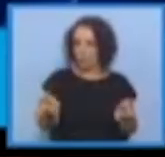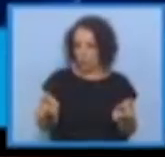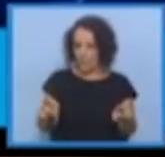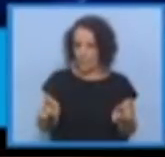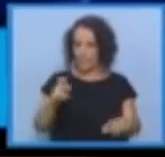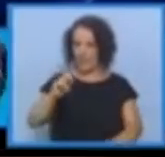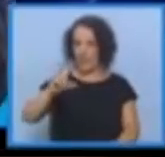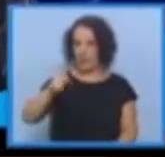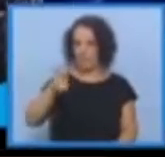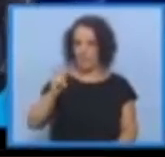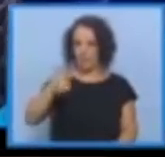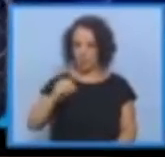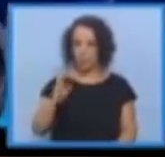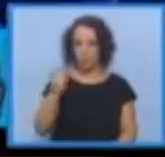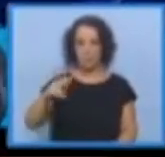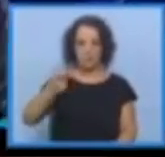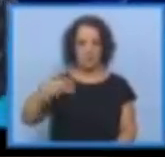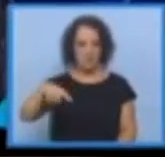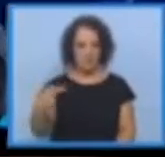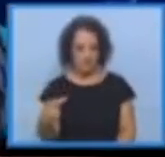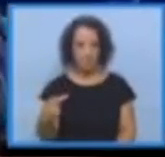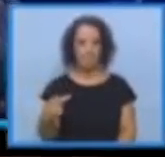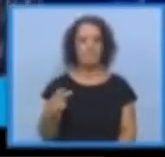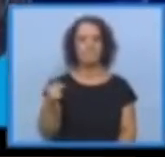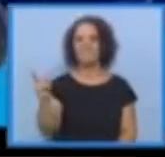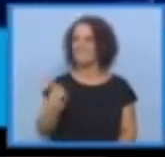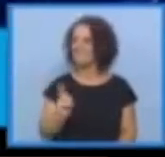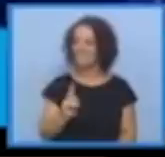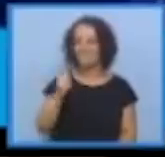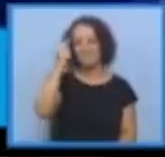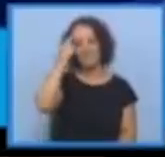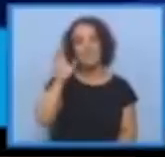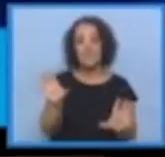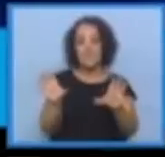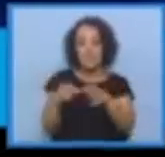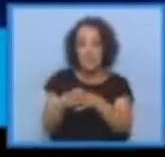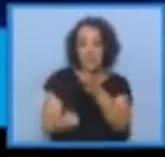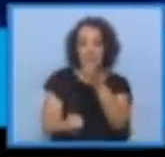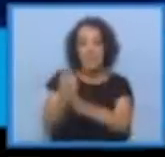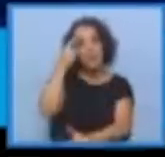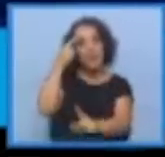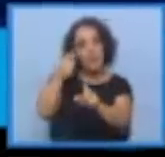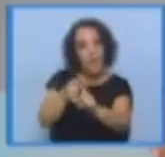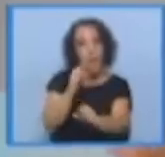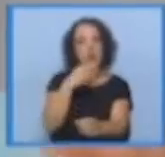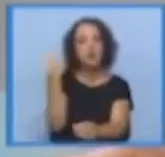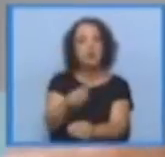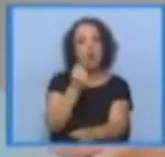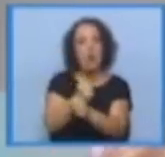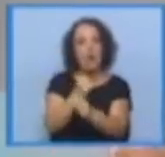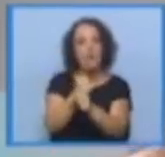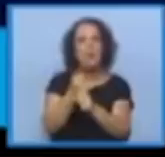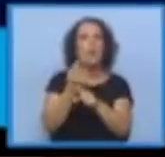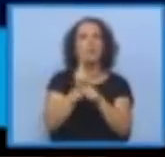E então nasceu esse desejo de fazer uma comunidade para trabalhar com os jovens, de um modo pastoral. Porque havia muitas